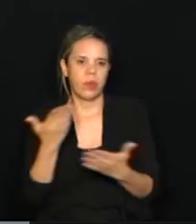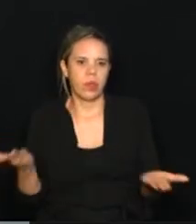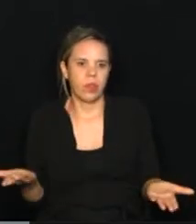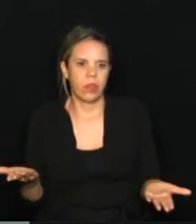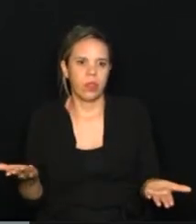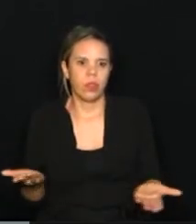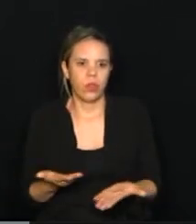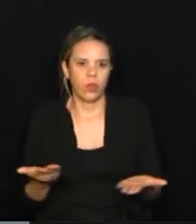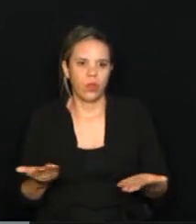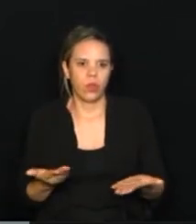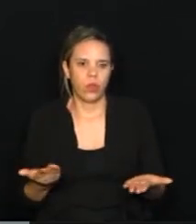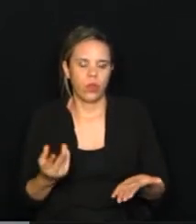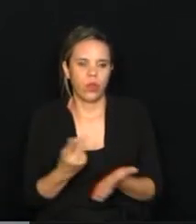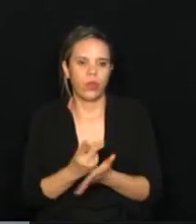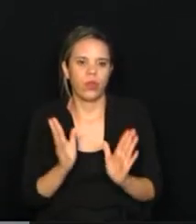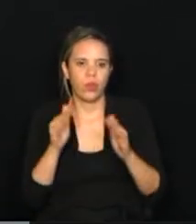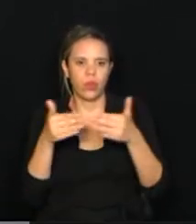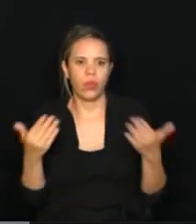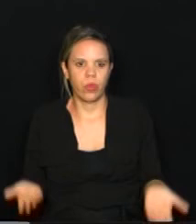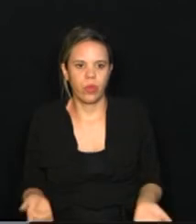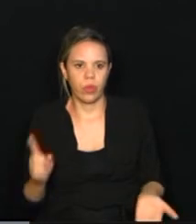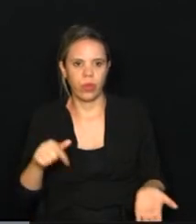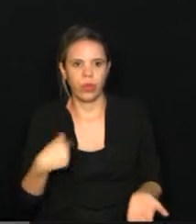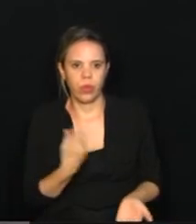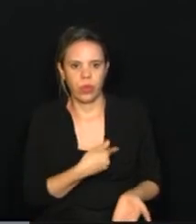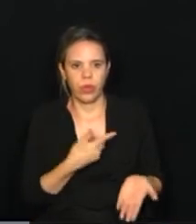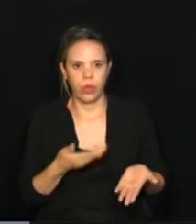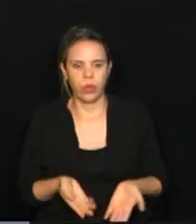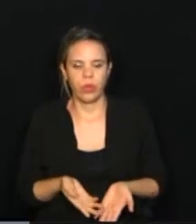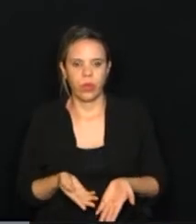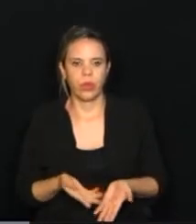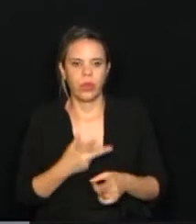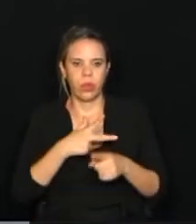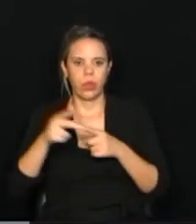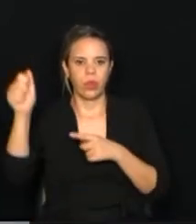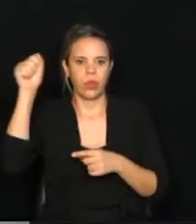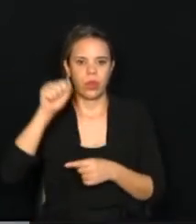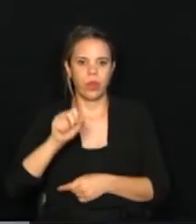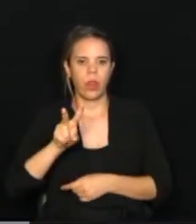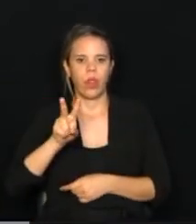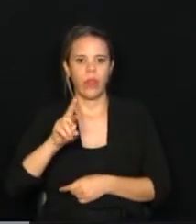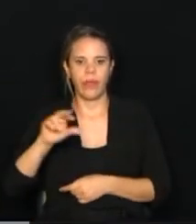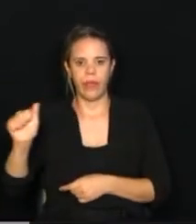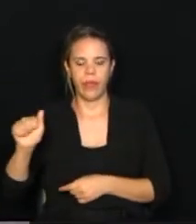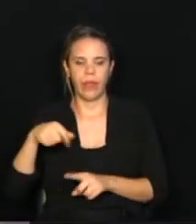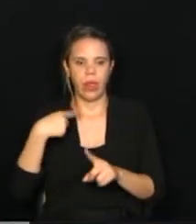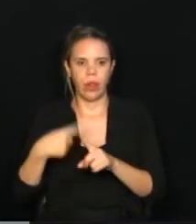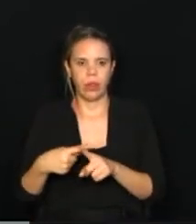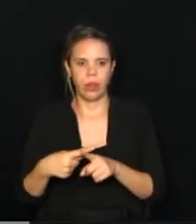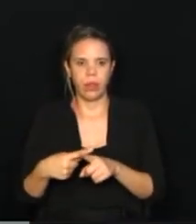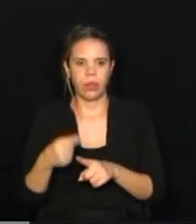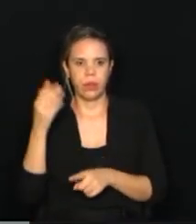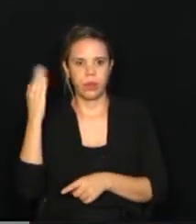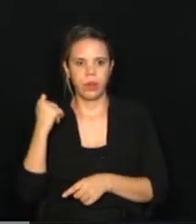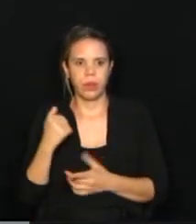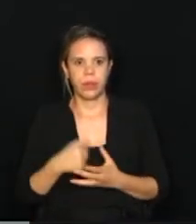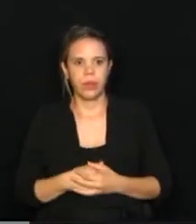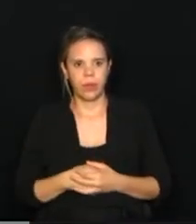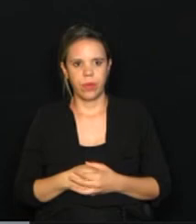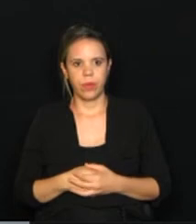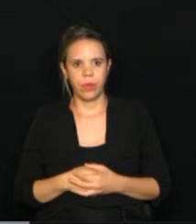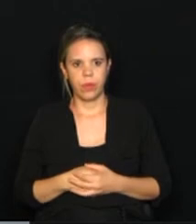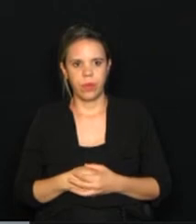Mas hoje mesmo, o meu foco é a gente ser campeão no Veracruz. A gente sabe que a gente